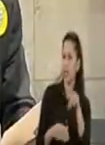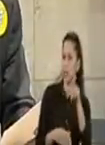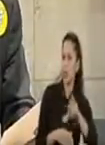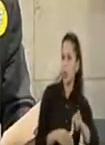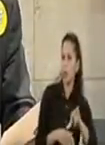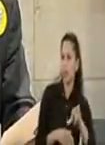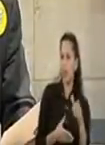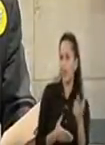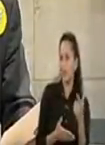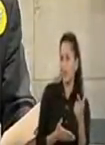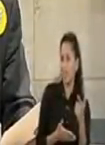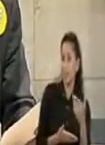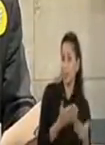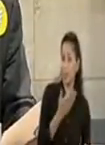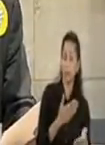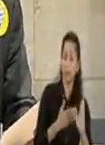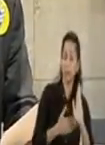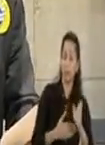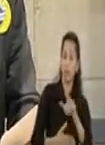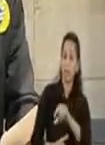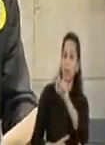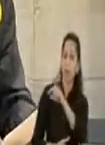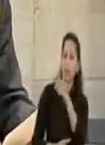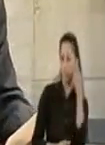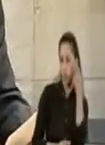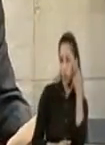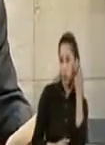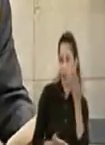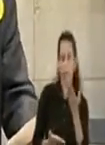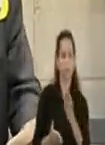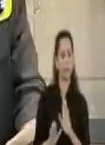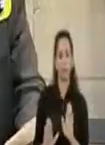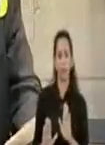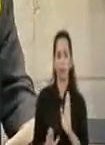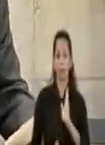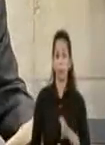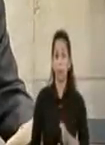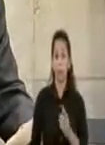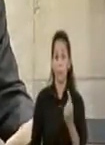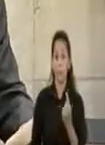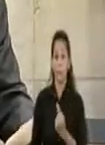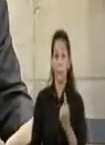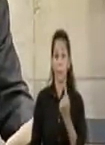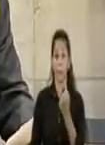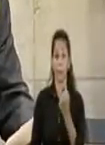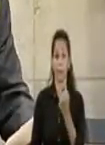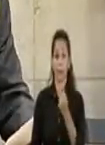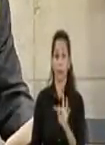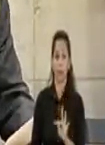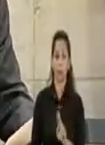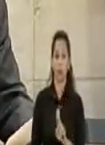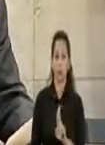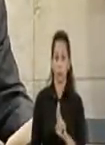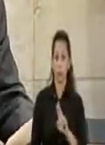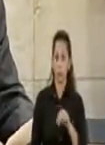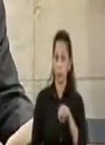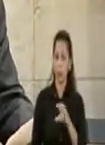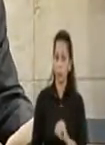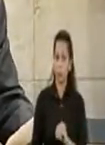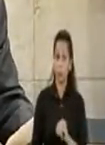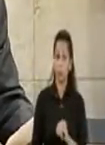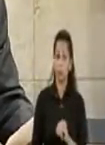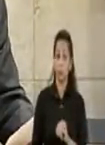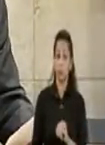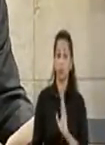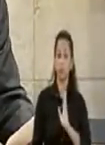teve a maioria do seu lado já no primeiro turno, um fato inédito na cidade de São Paulo. Portanto, a cobrança em